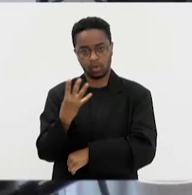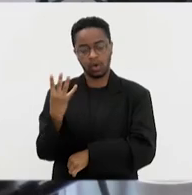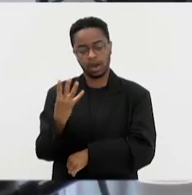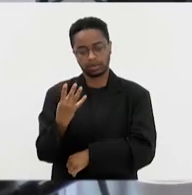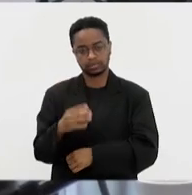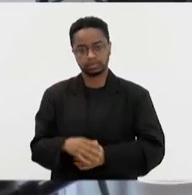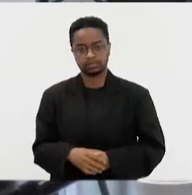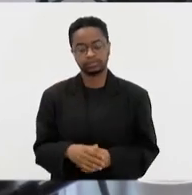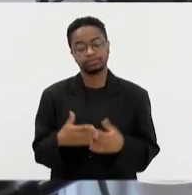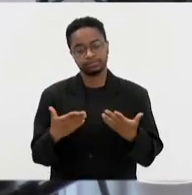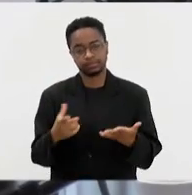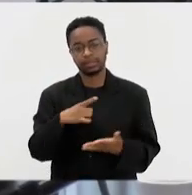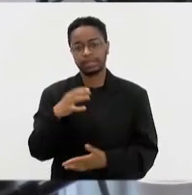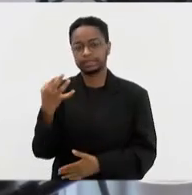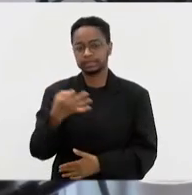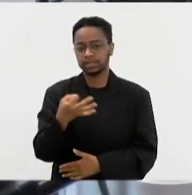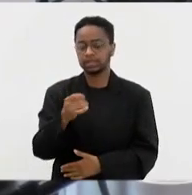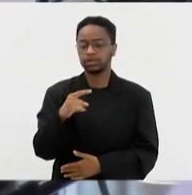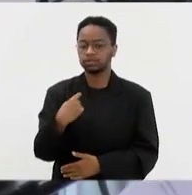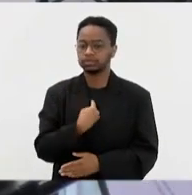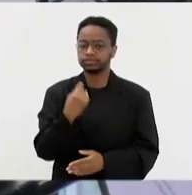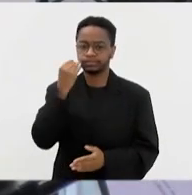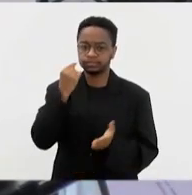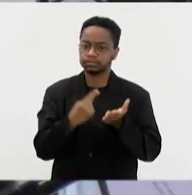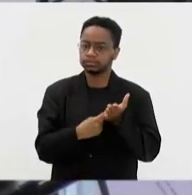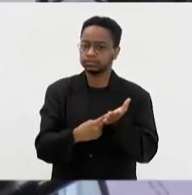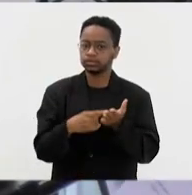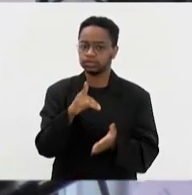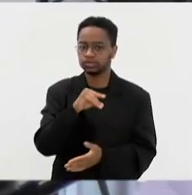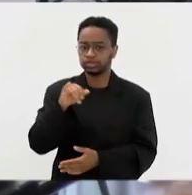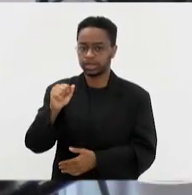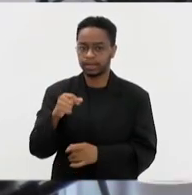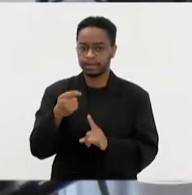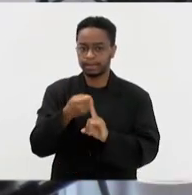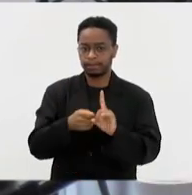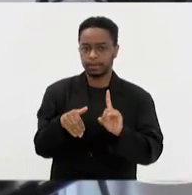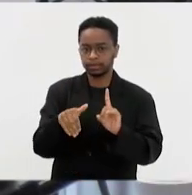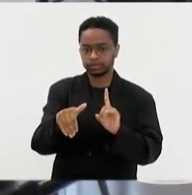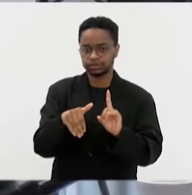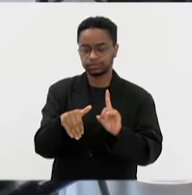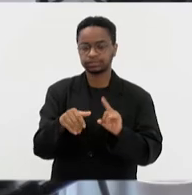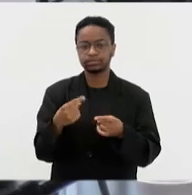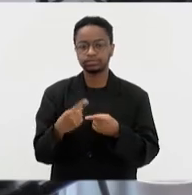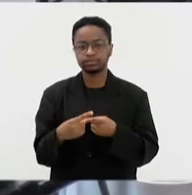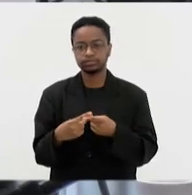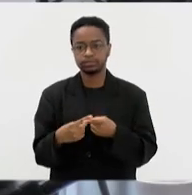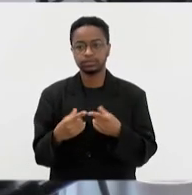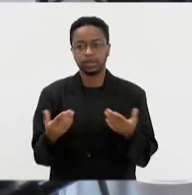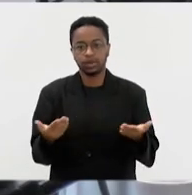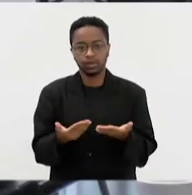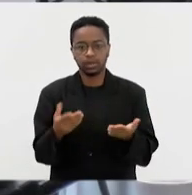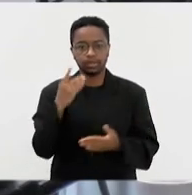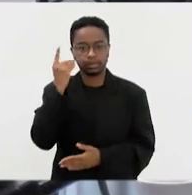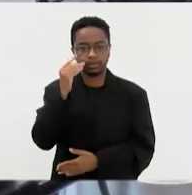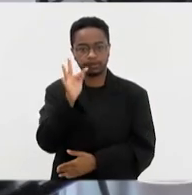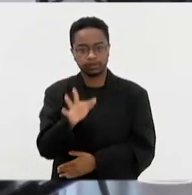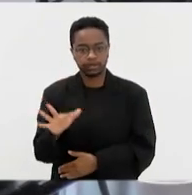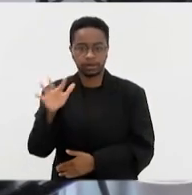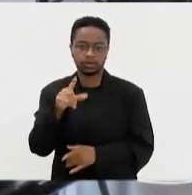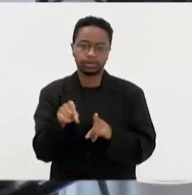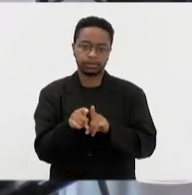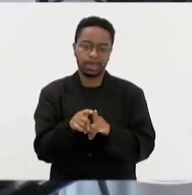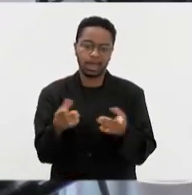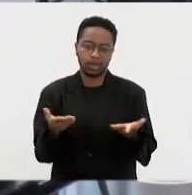Então, pode ter certeza que a gente já vai marcar uma data do mês que vem, porque agora as deputadas federais também estão essa